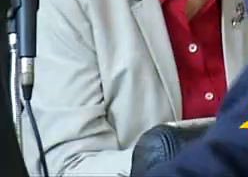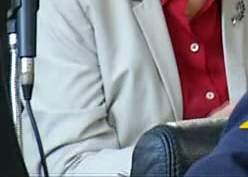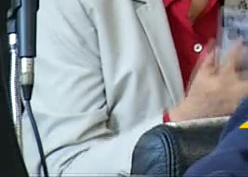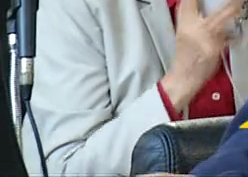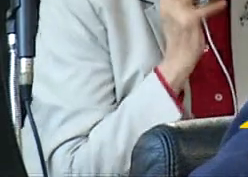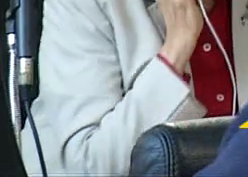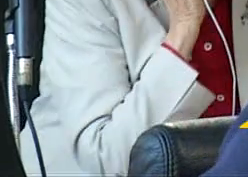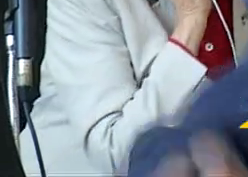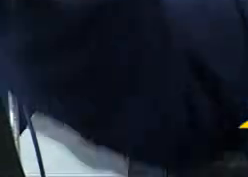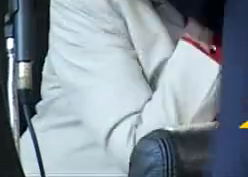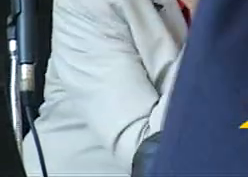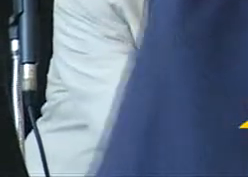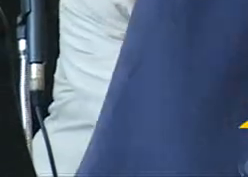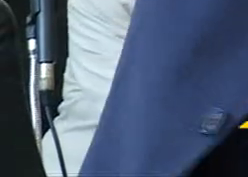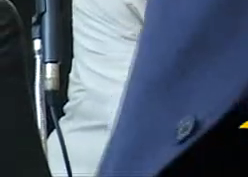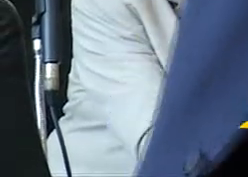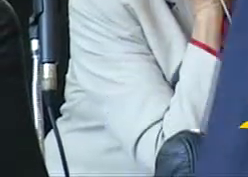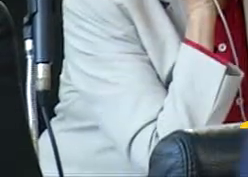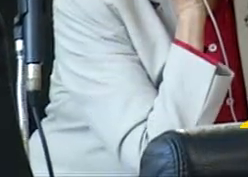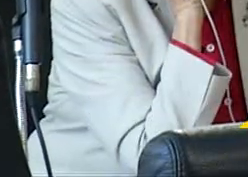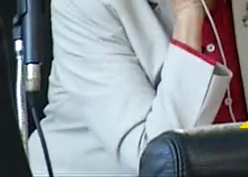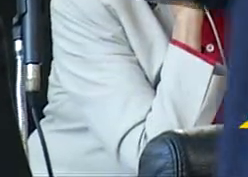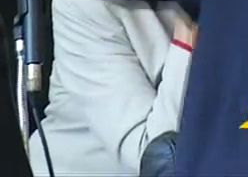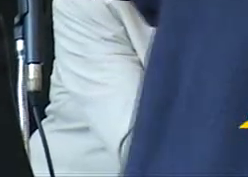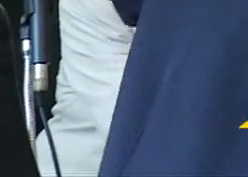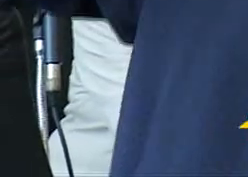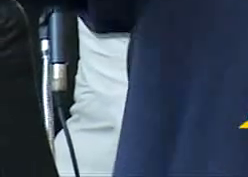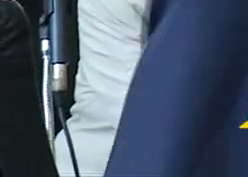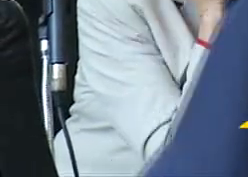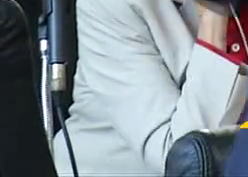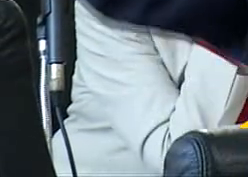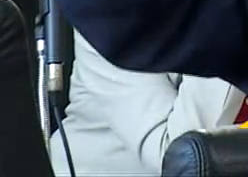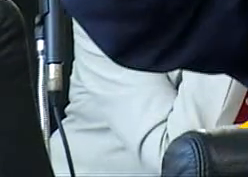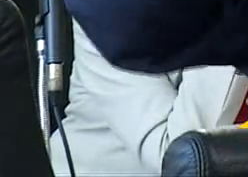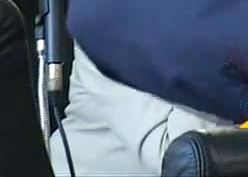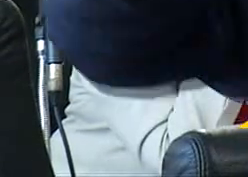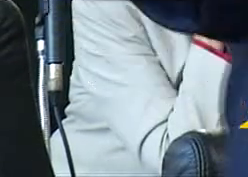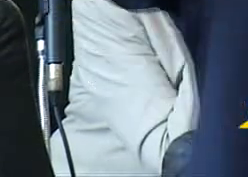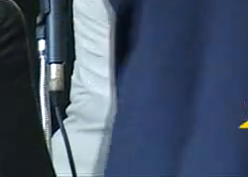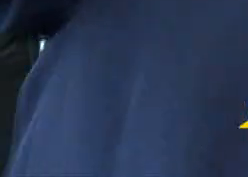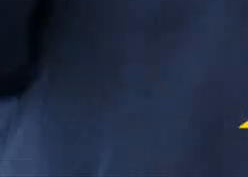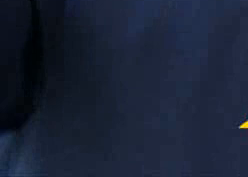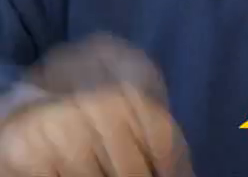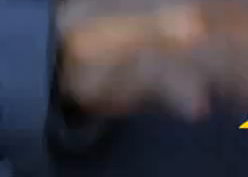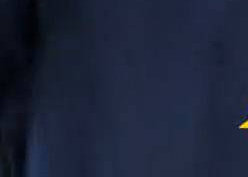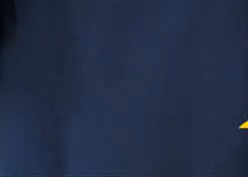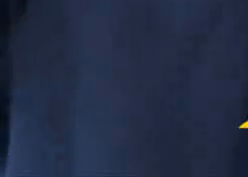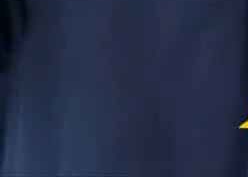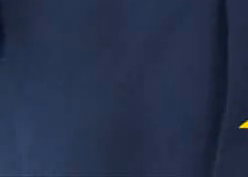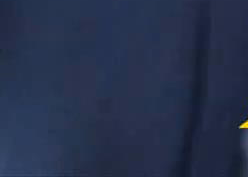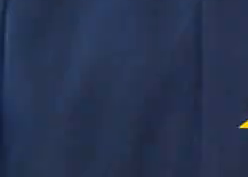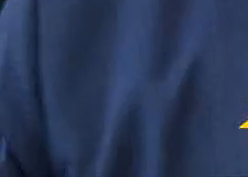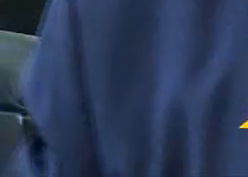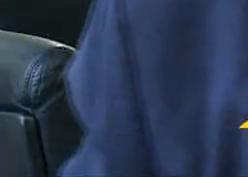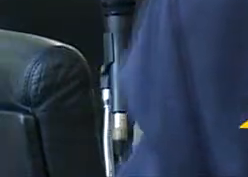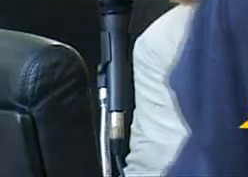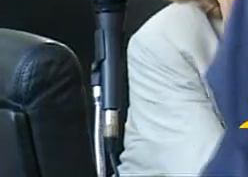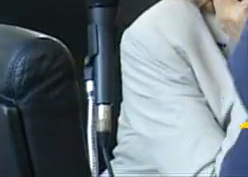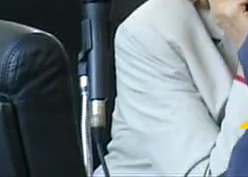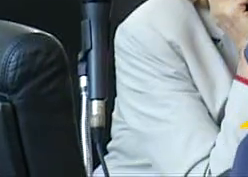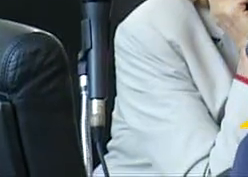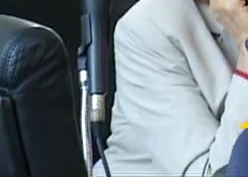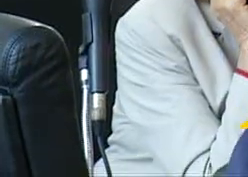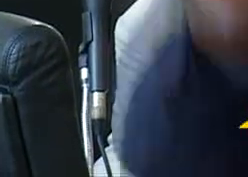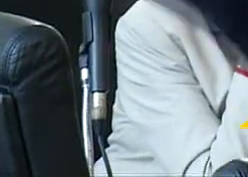dá aqui nessa cidade, que aqui só vem aqui para catar o voto, depois some. Daqui 4 anos, parece Copa do Mundo essa